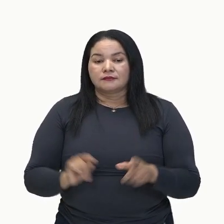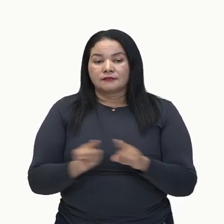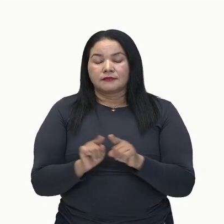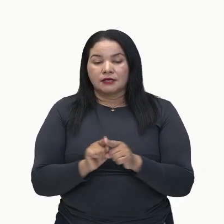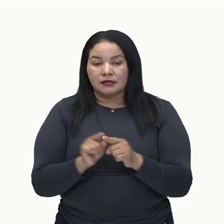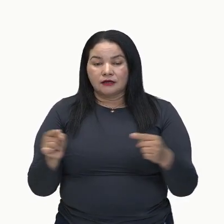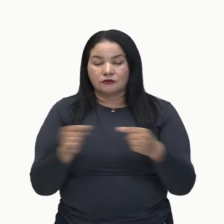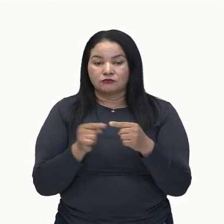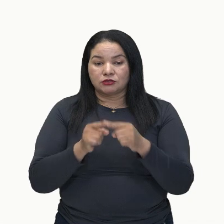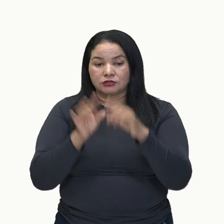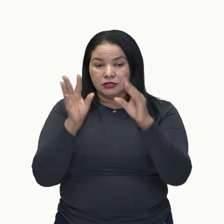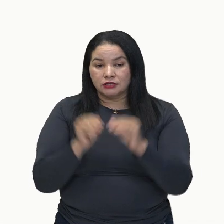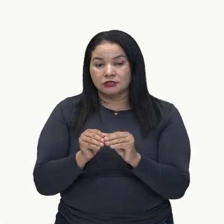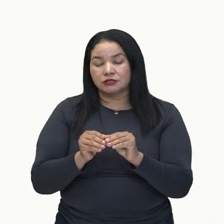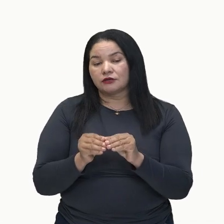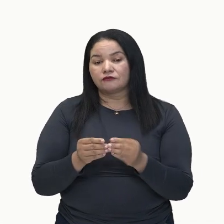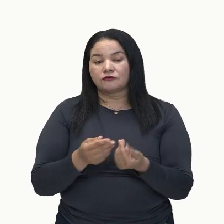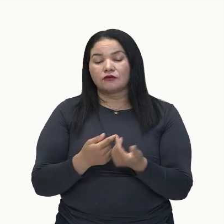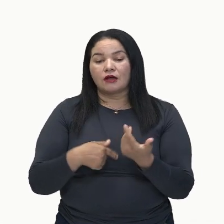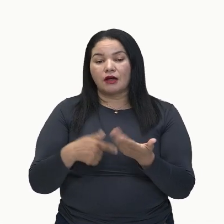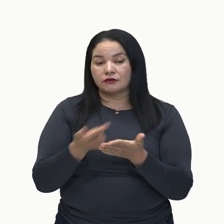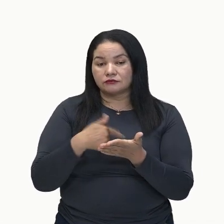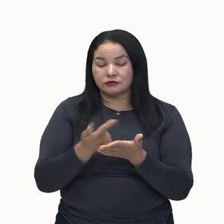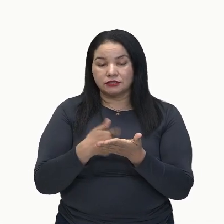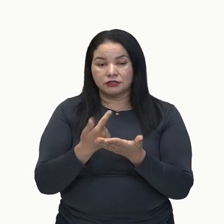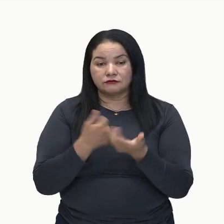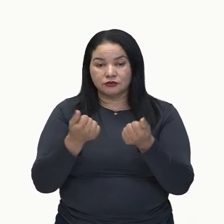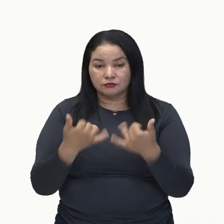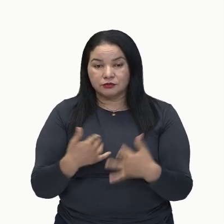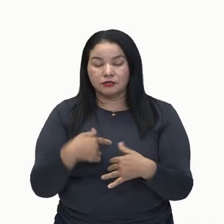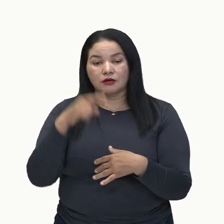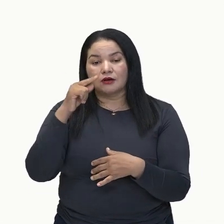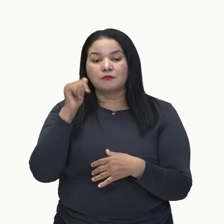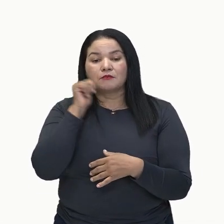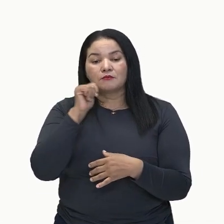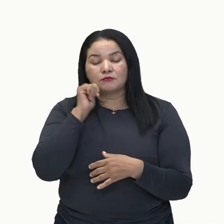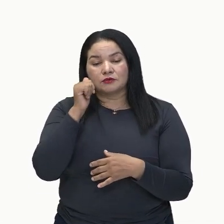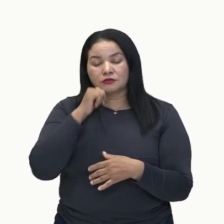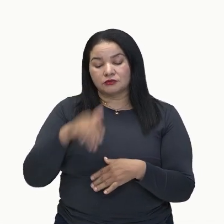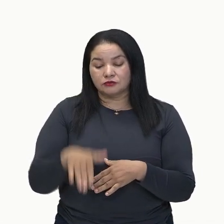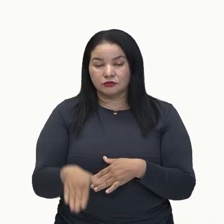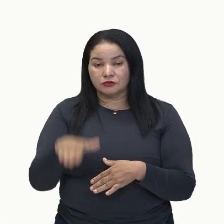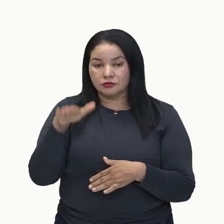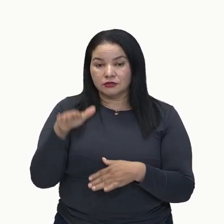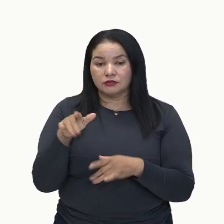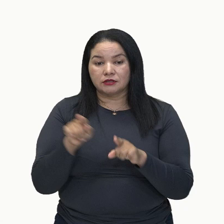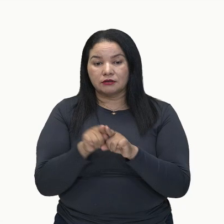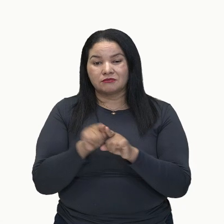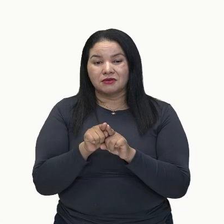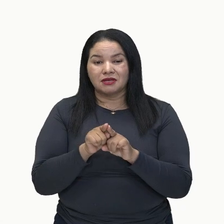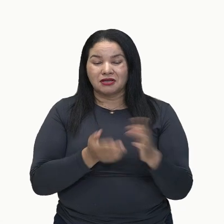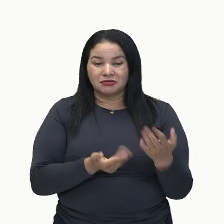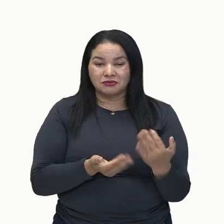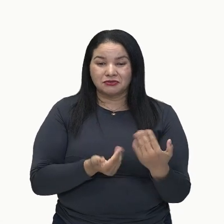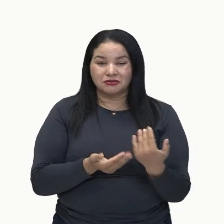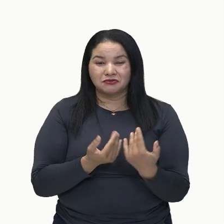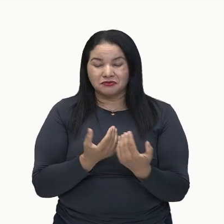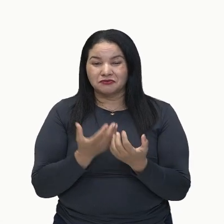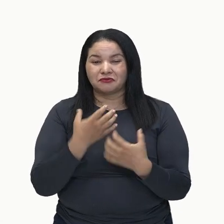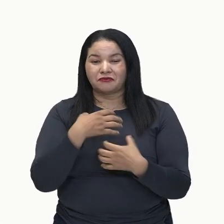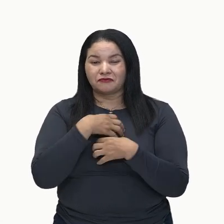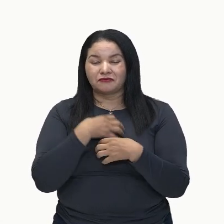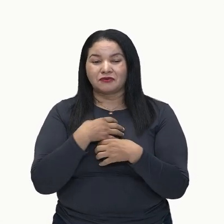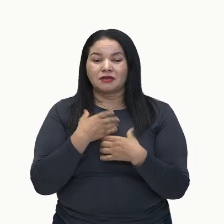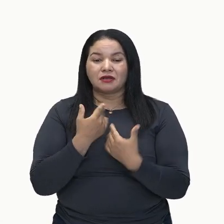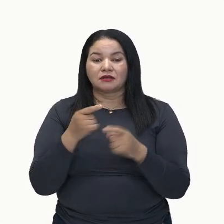livro trata da história de uma menina em crescimento, repleta de desejos, da história de uma adolescente reprimida, repleta de medos, da história de uma menina